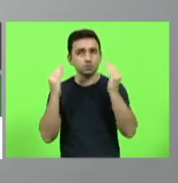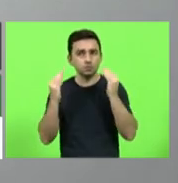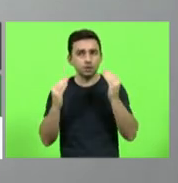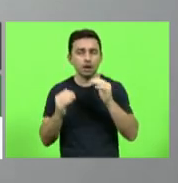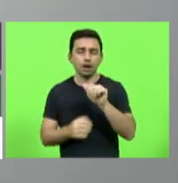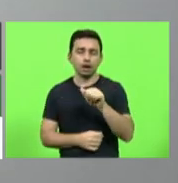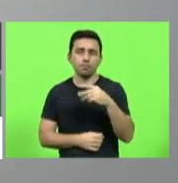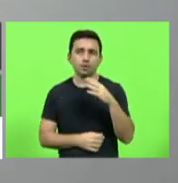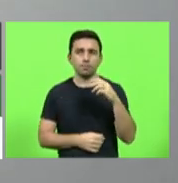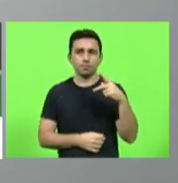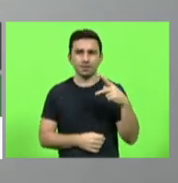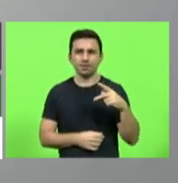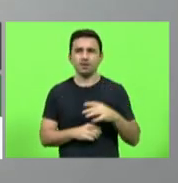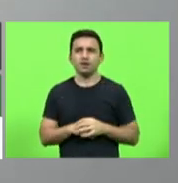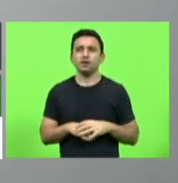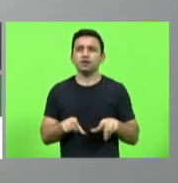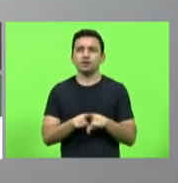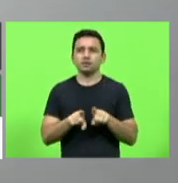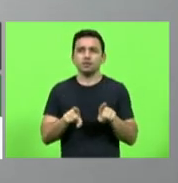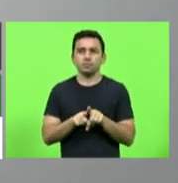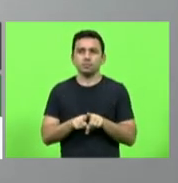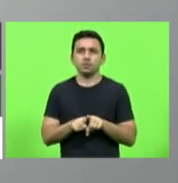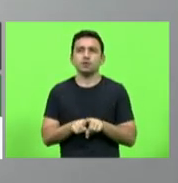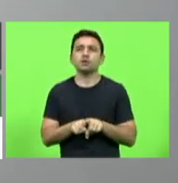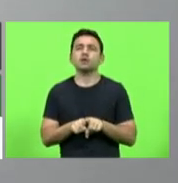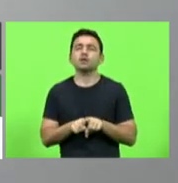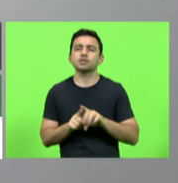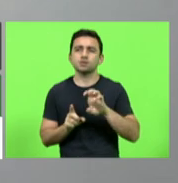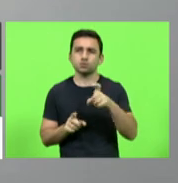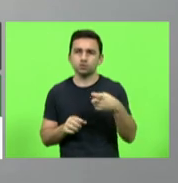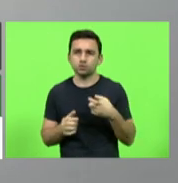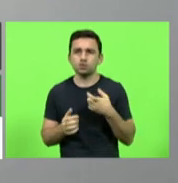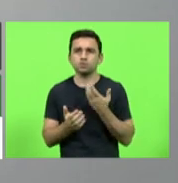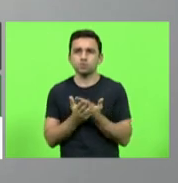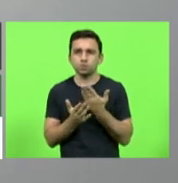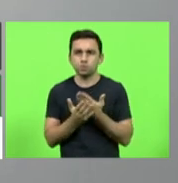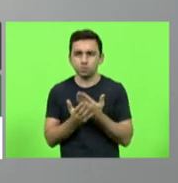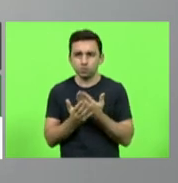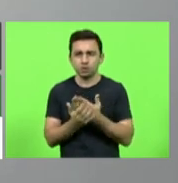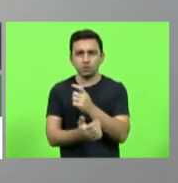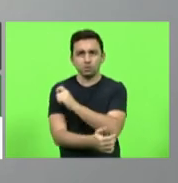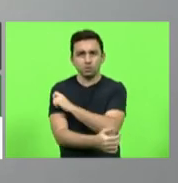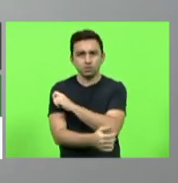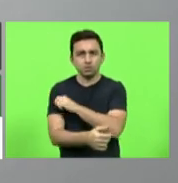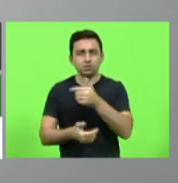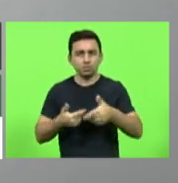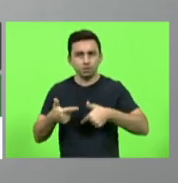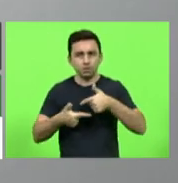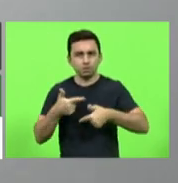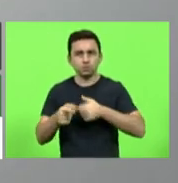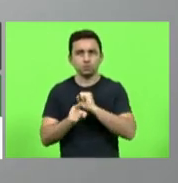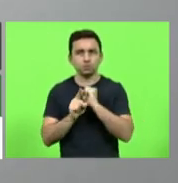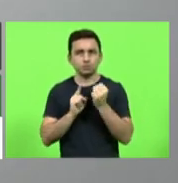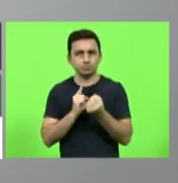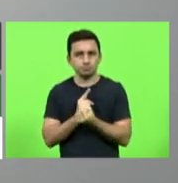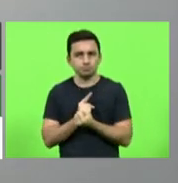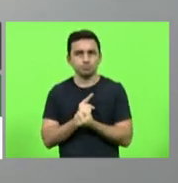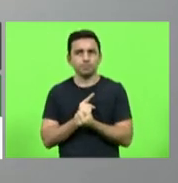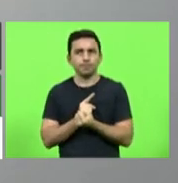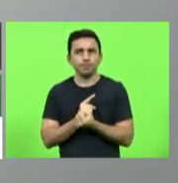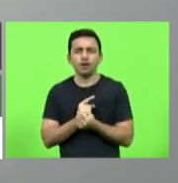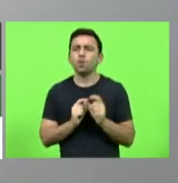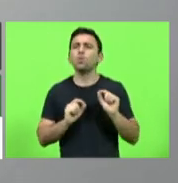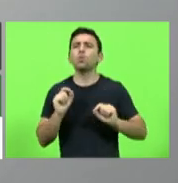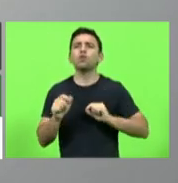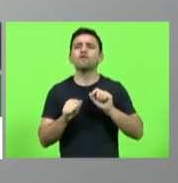ABEP, e a ANS, Executiva Nacional dos Estudantes em Serviço Social. Então, as ações desenvolvidas pelo